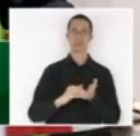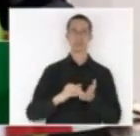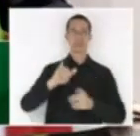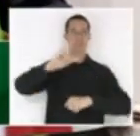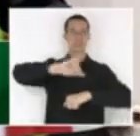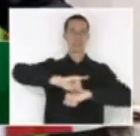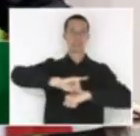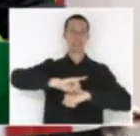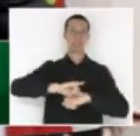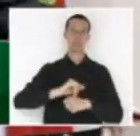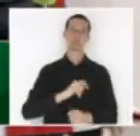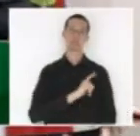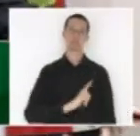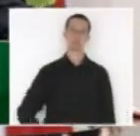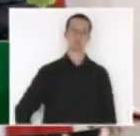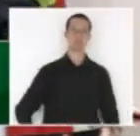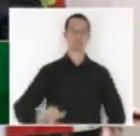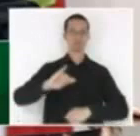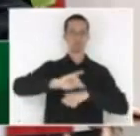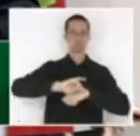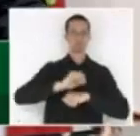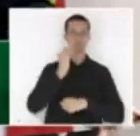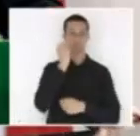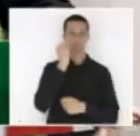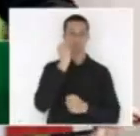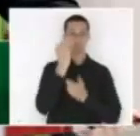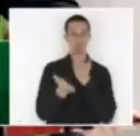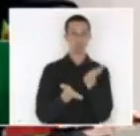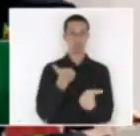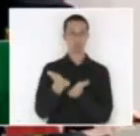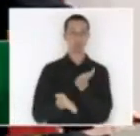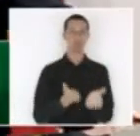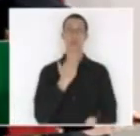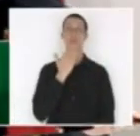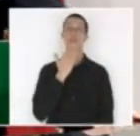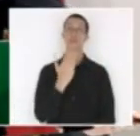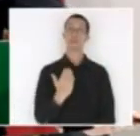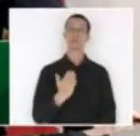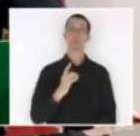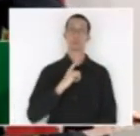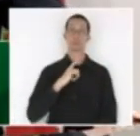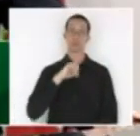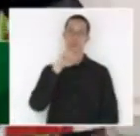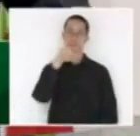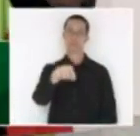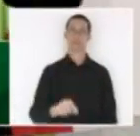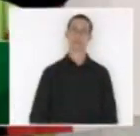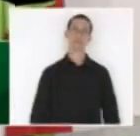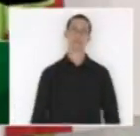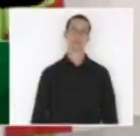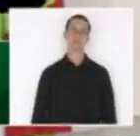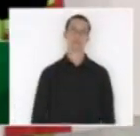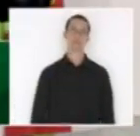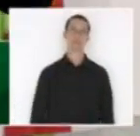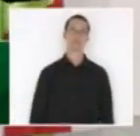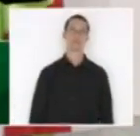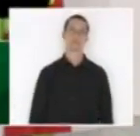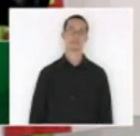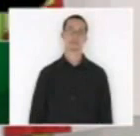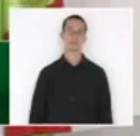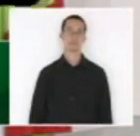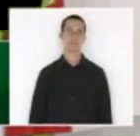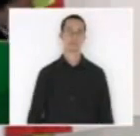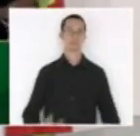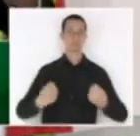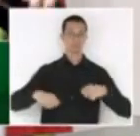buscar atender as demandas que lá existem, lá na ponta. Então, é necessário que se